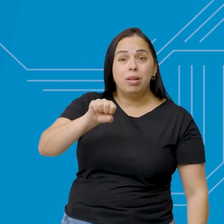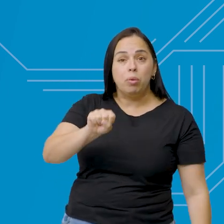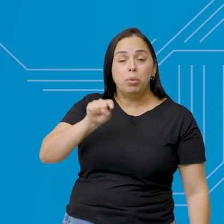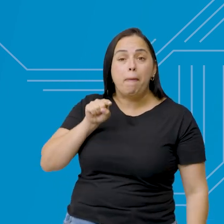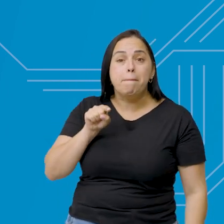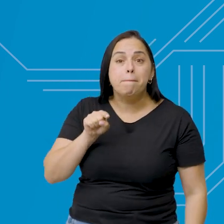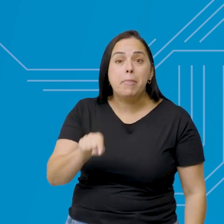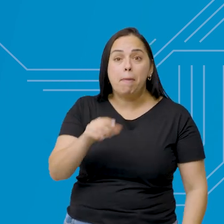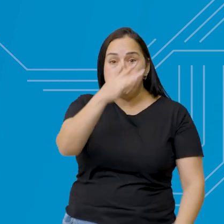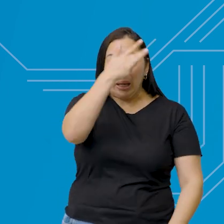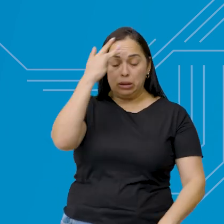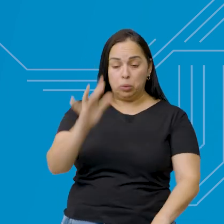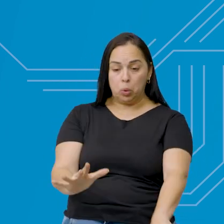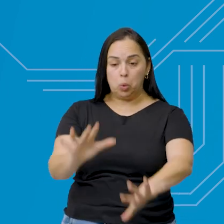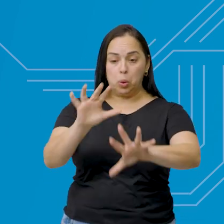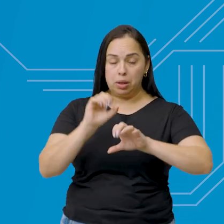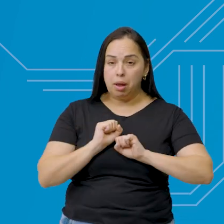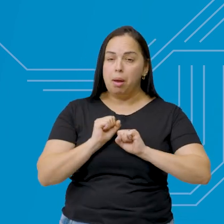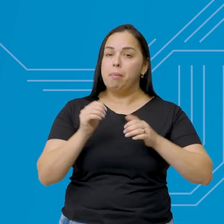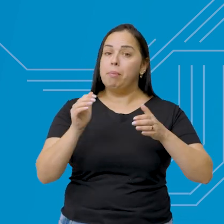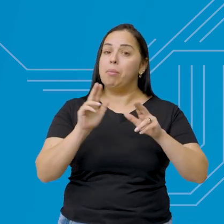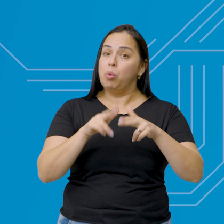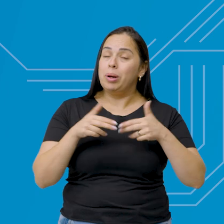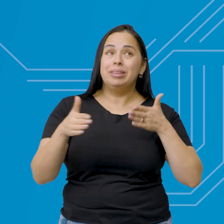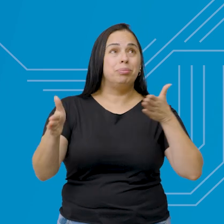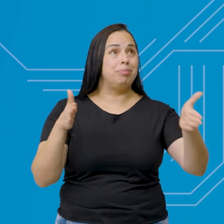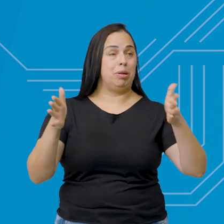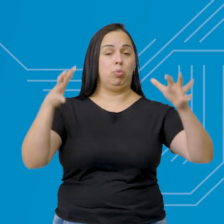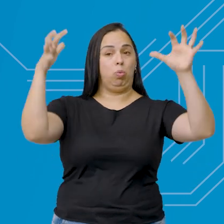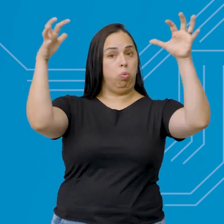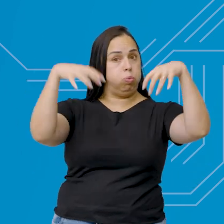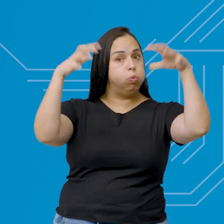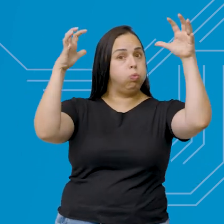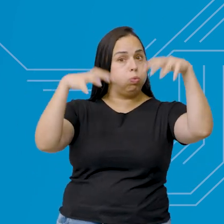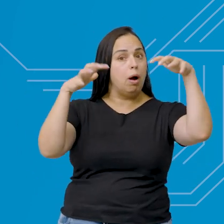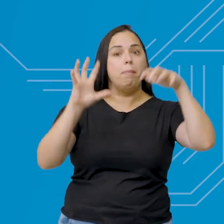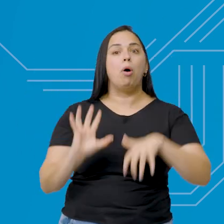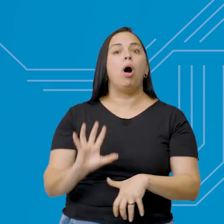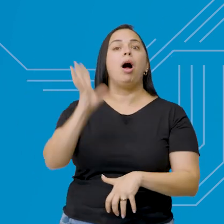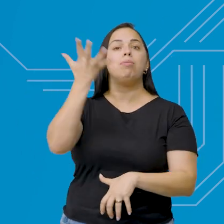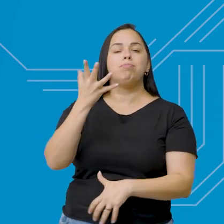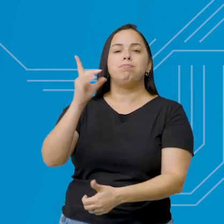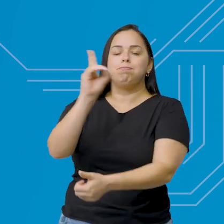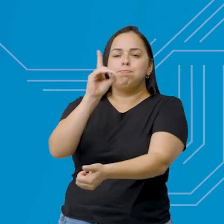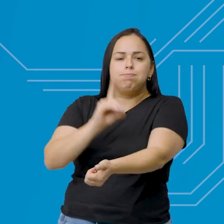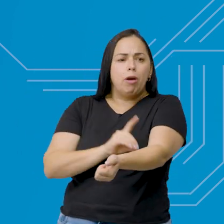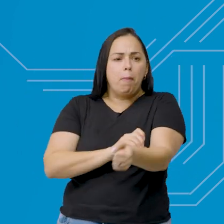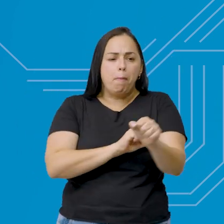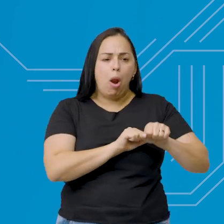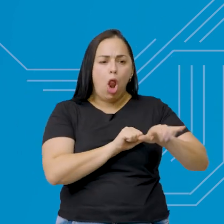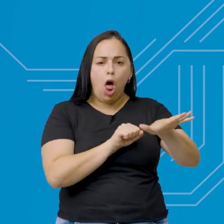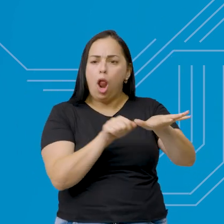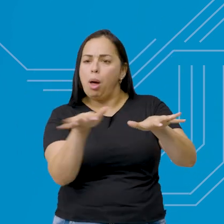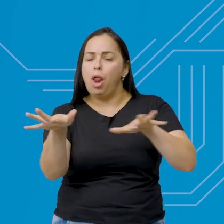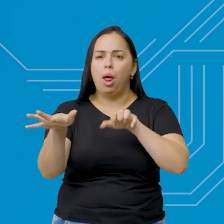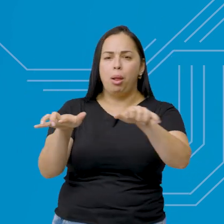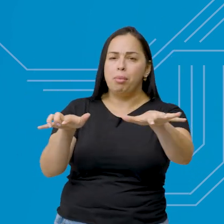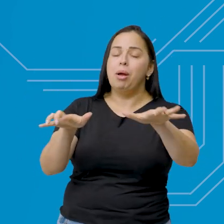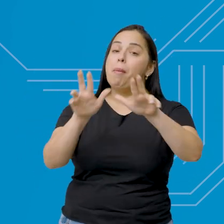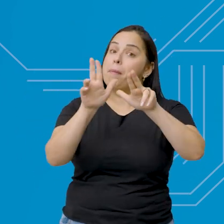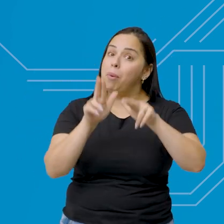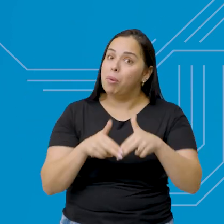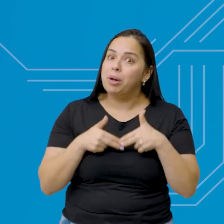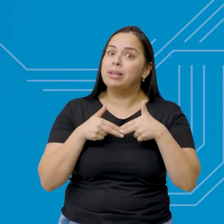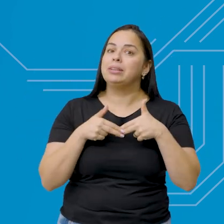da doença. E como estamos no verão, com dias quentes e chuvosos, a proliferação do mosquito transmissor é